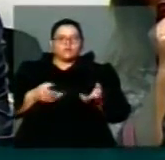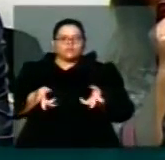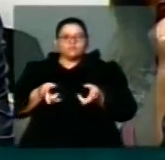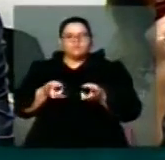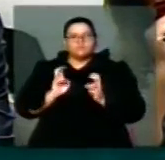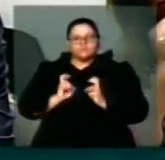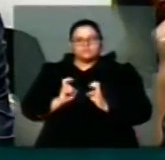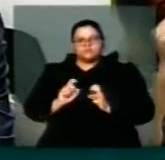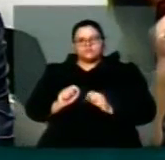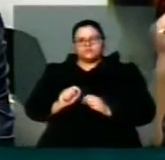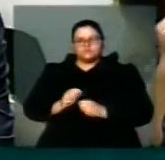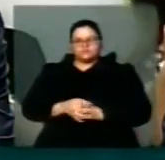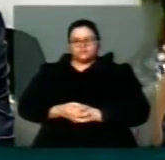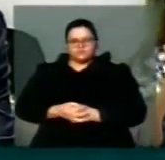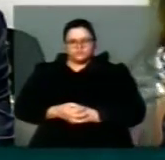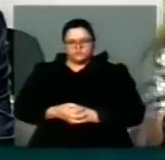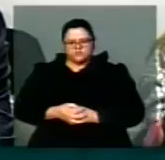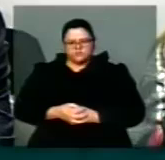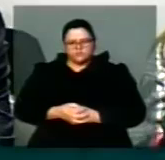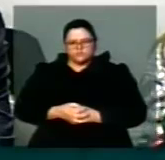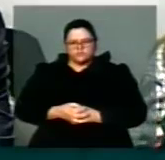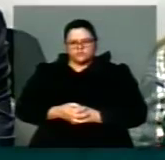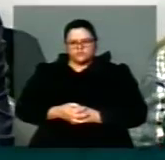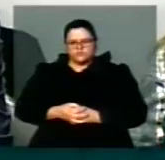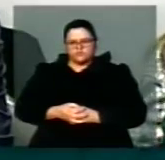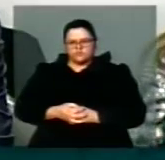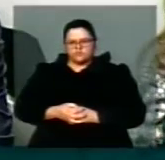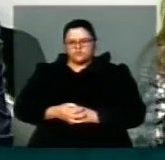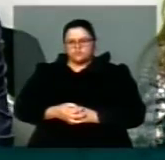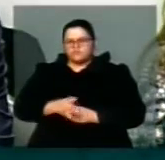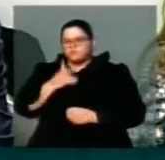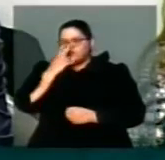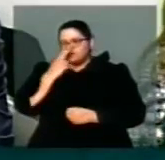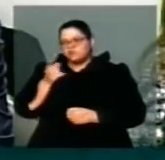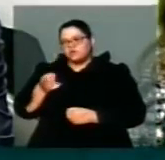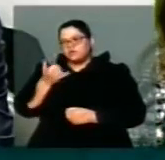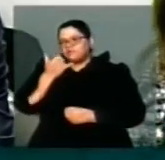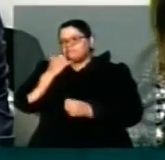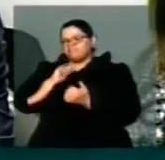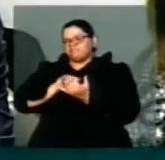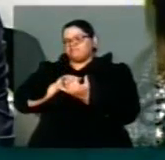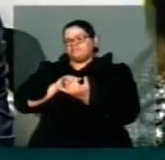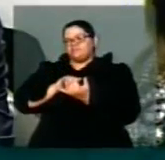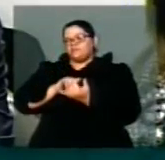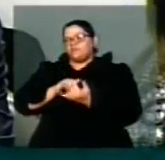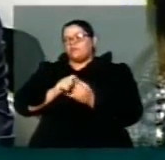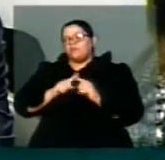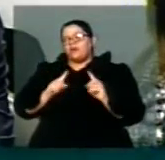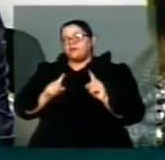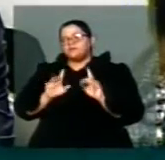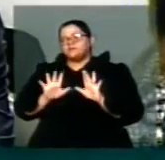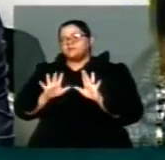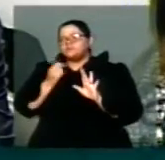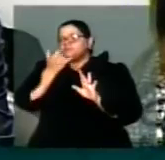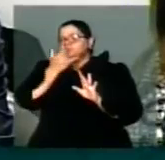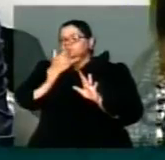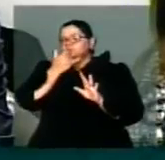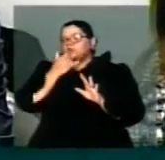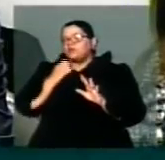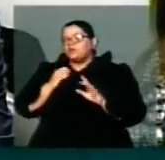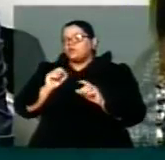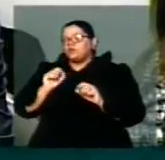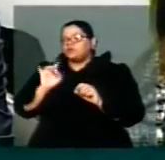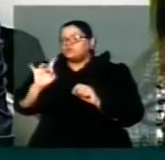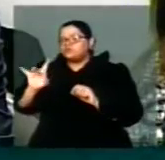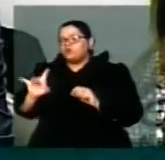havia tido não retificação, como foi colocado no pedido de inquérito, mas uma petição esclarecendo